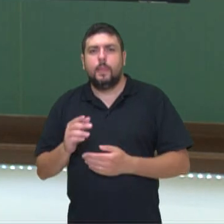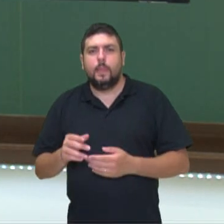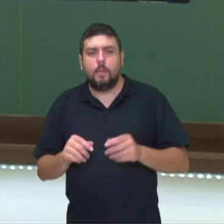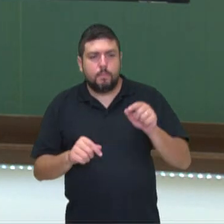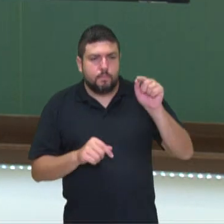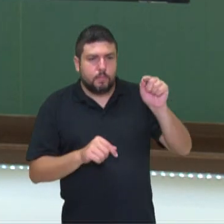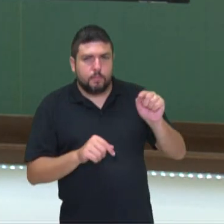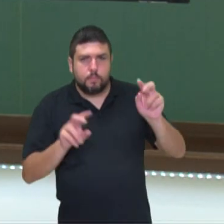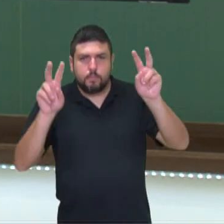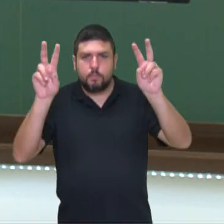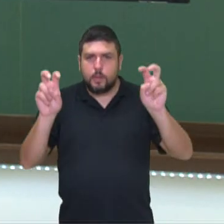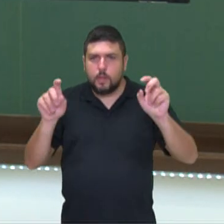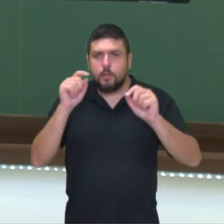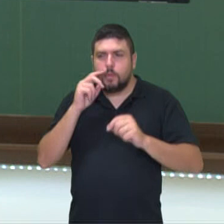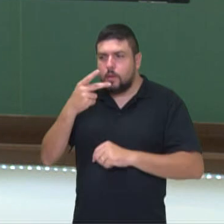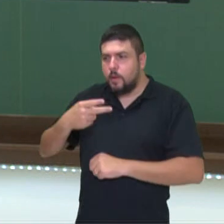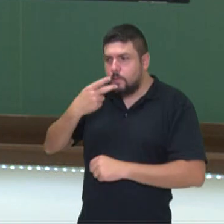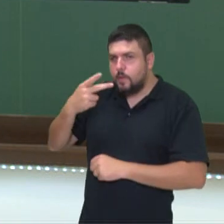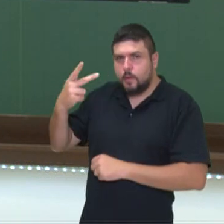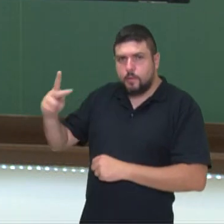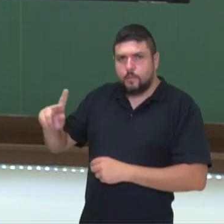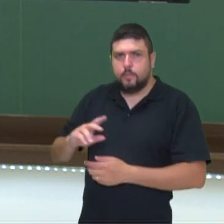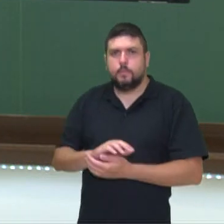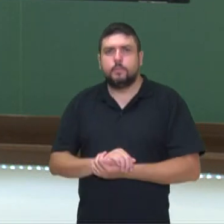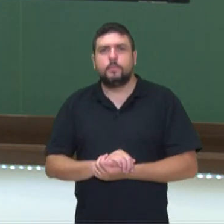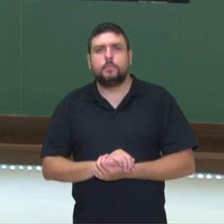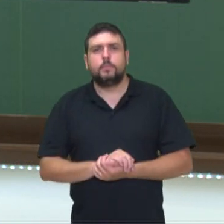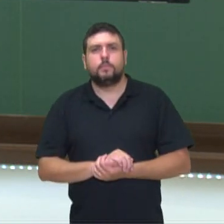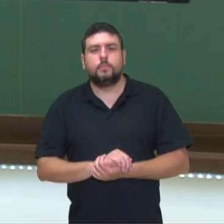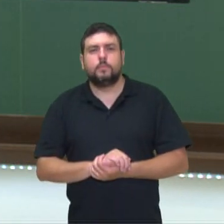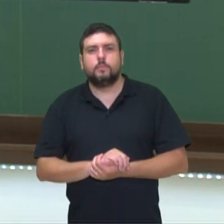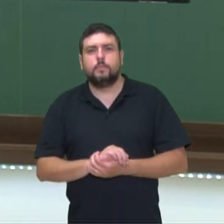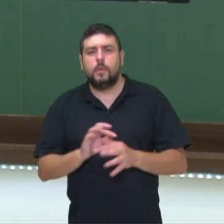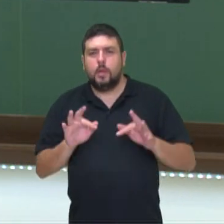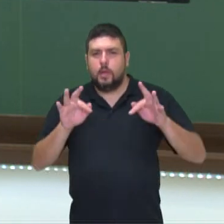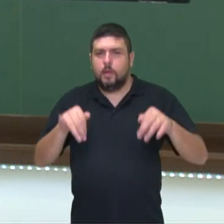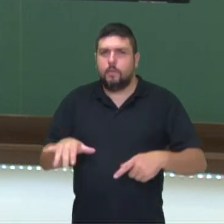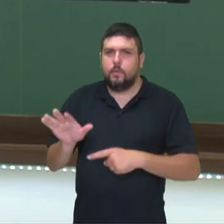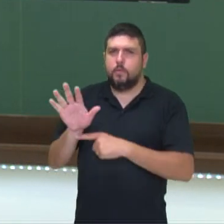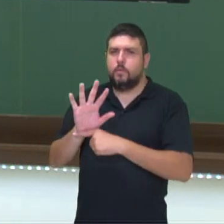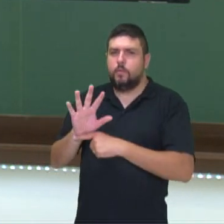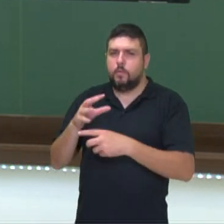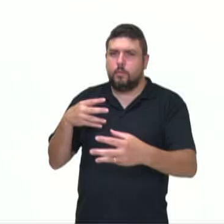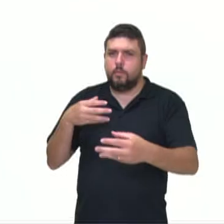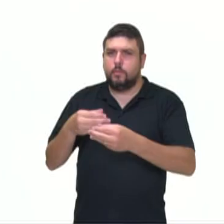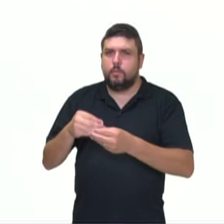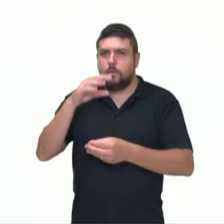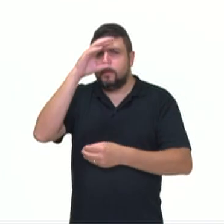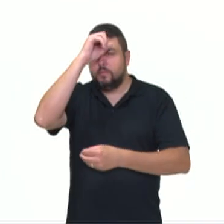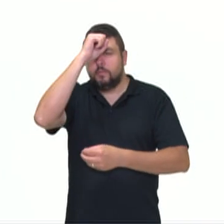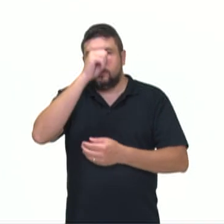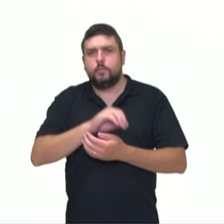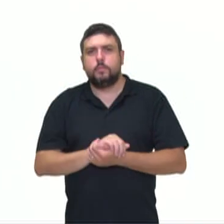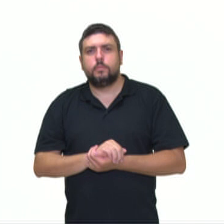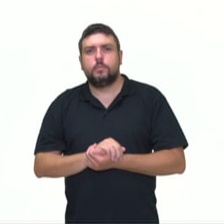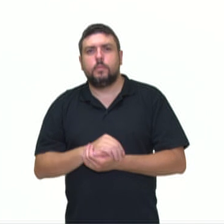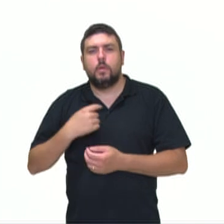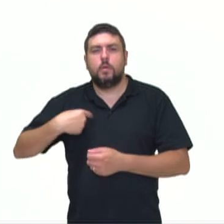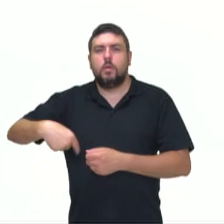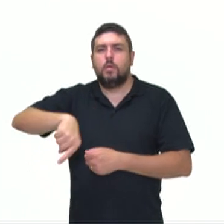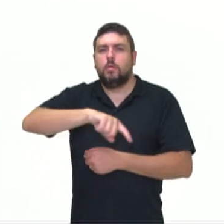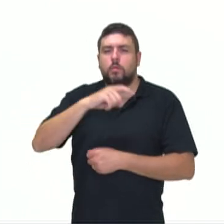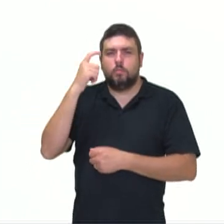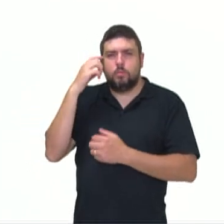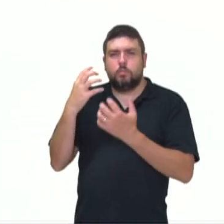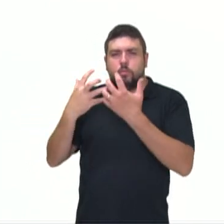da fala desse escritor. Estamos chegando ao fim do vídeo e o que aprendemos? Refletimos sobre os